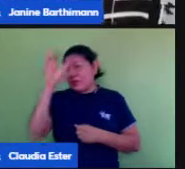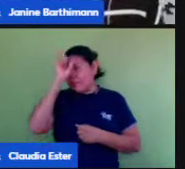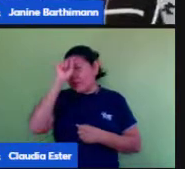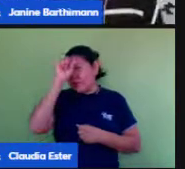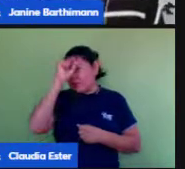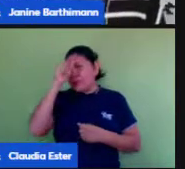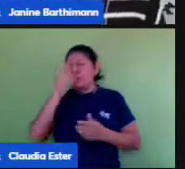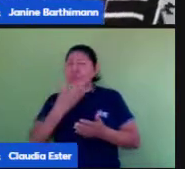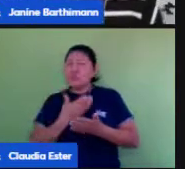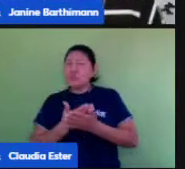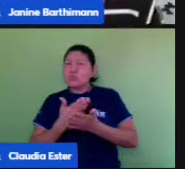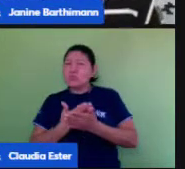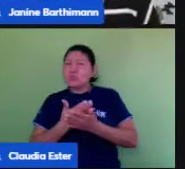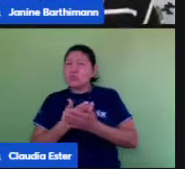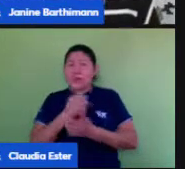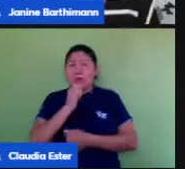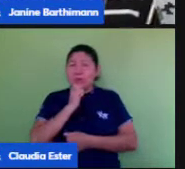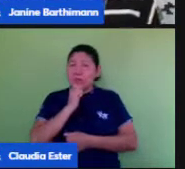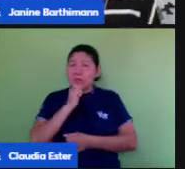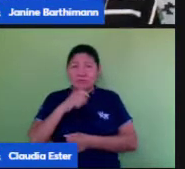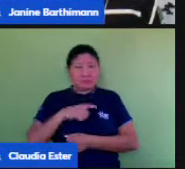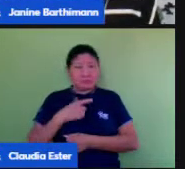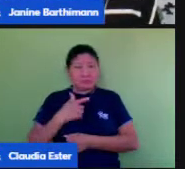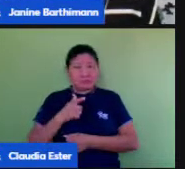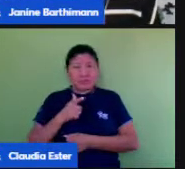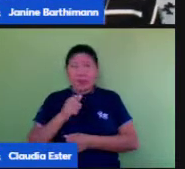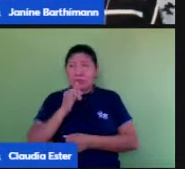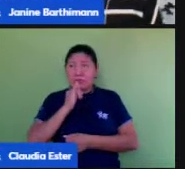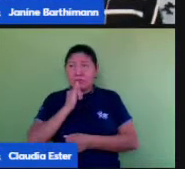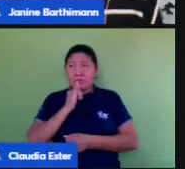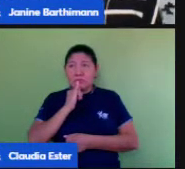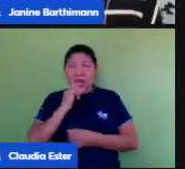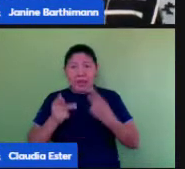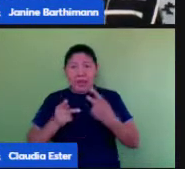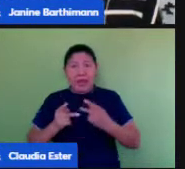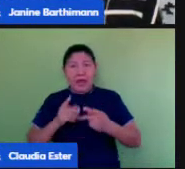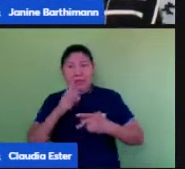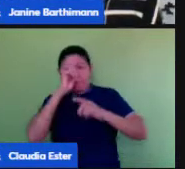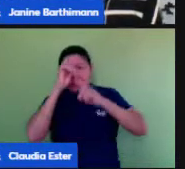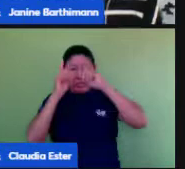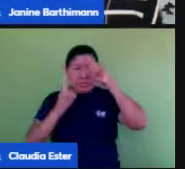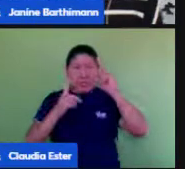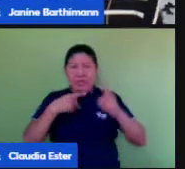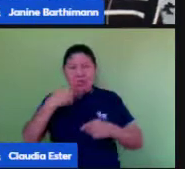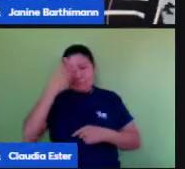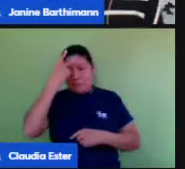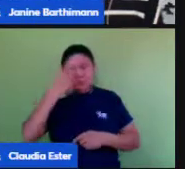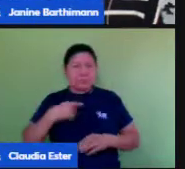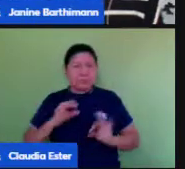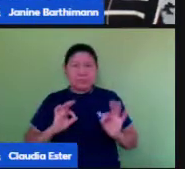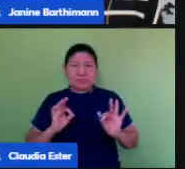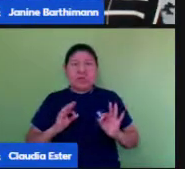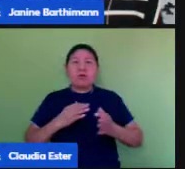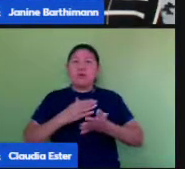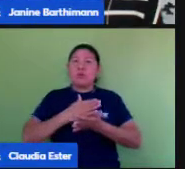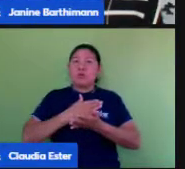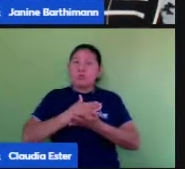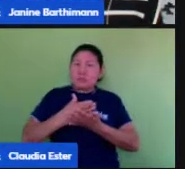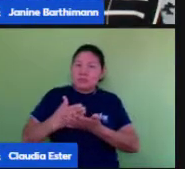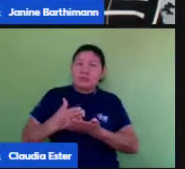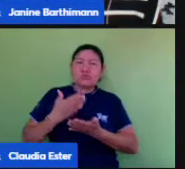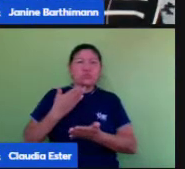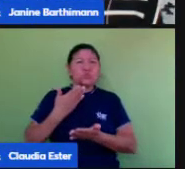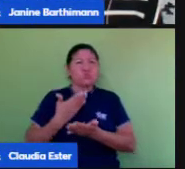né? Mas não criamos também de qualquer ideia, né? Tudo foi a partir do parecer 5,